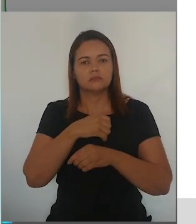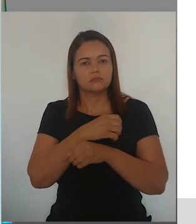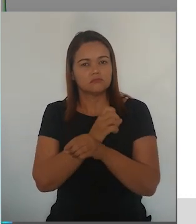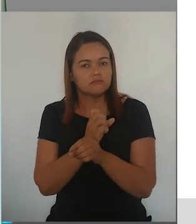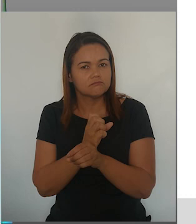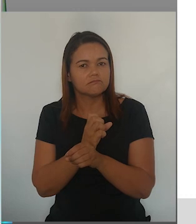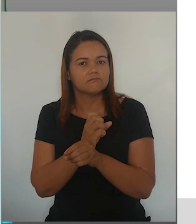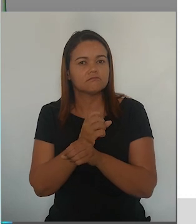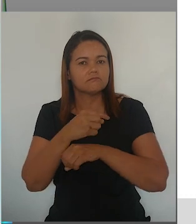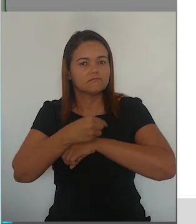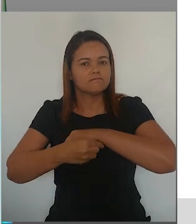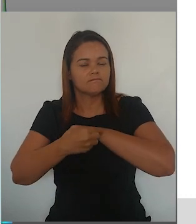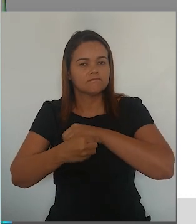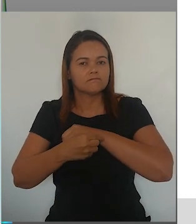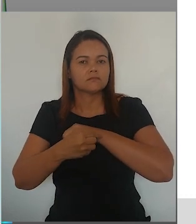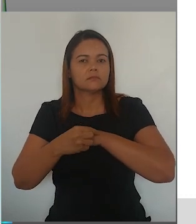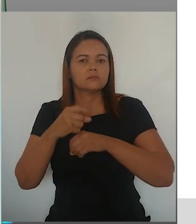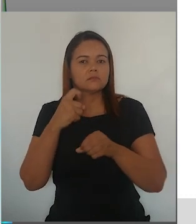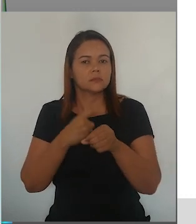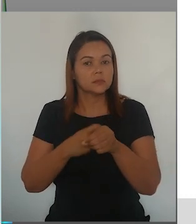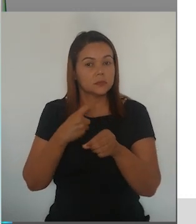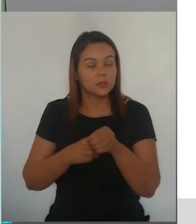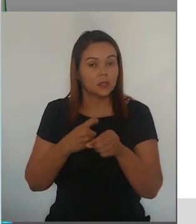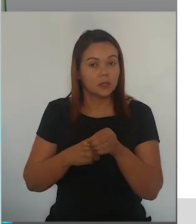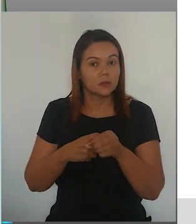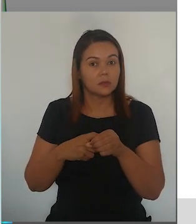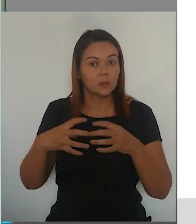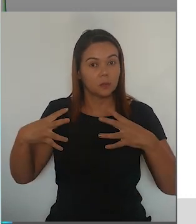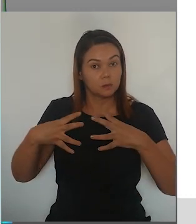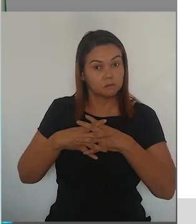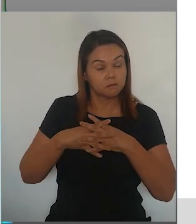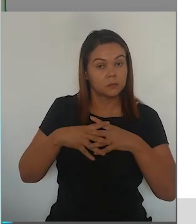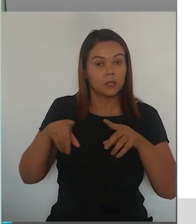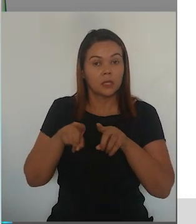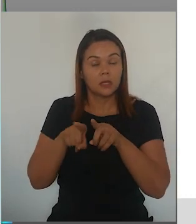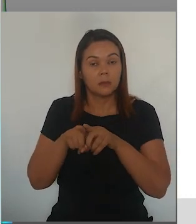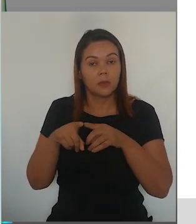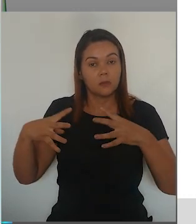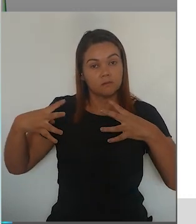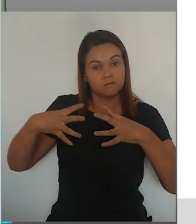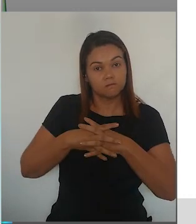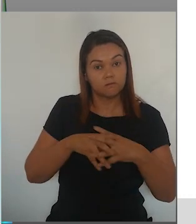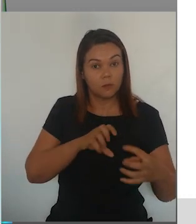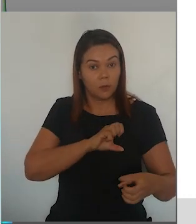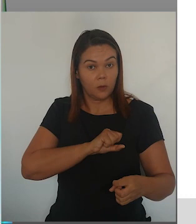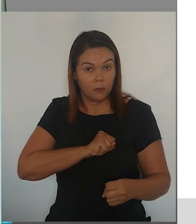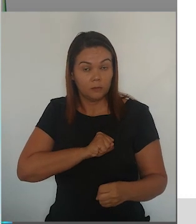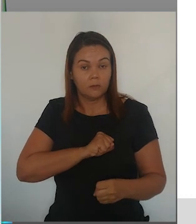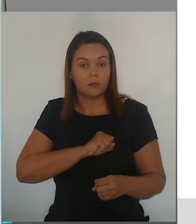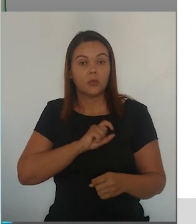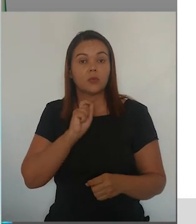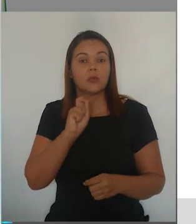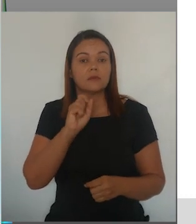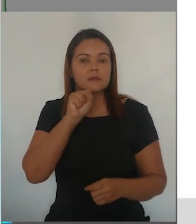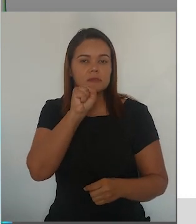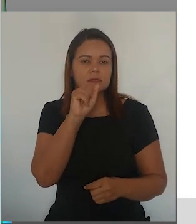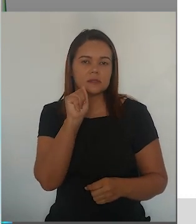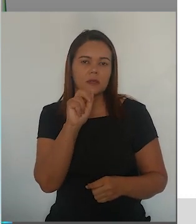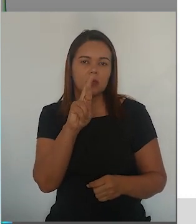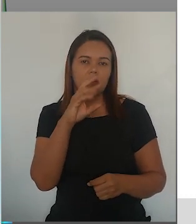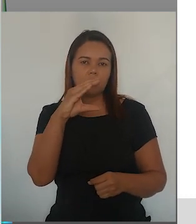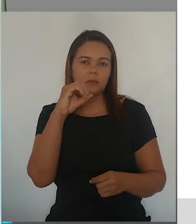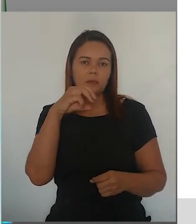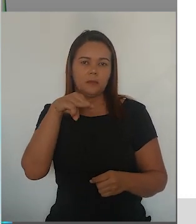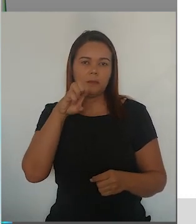do tecido muscular estriado esquelético e também do tecido estriado cardíaco